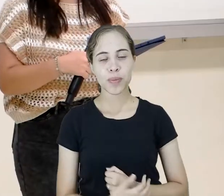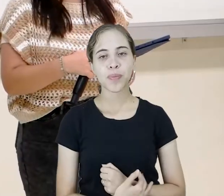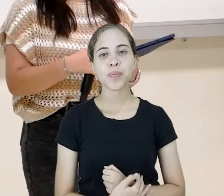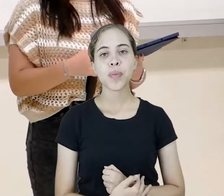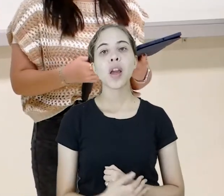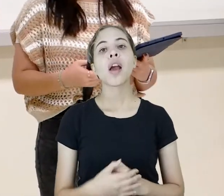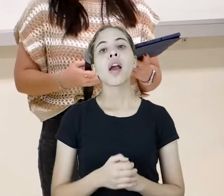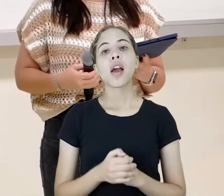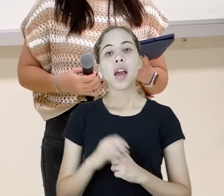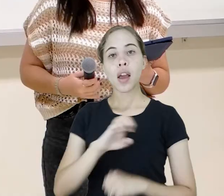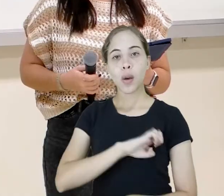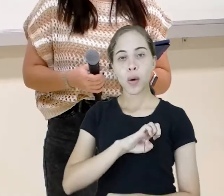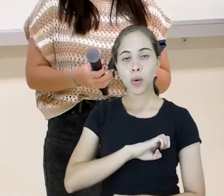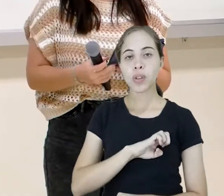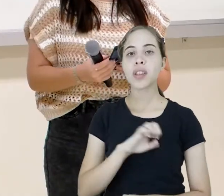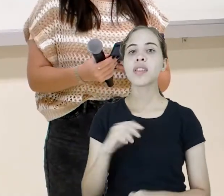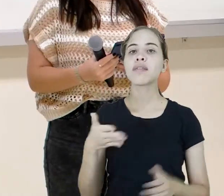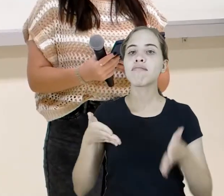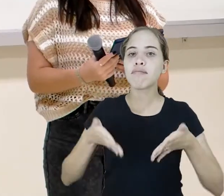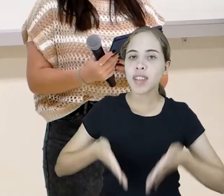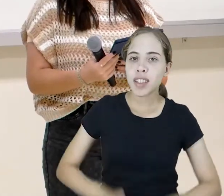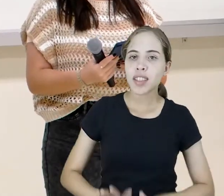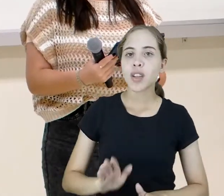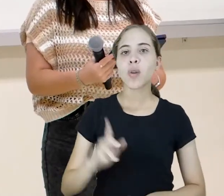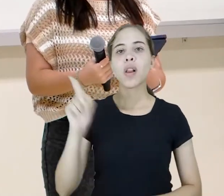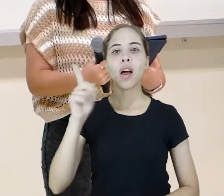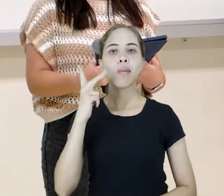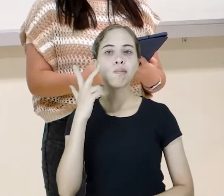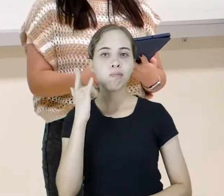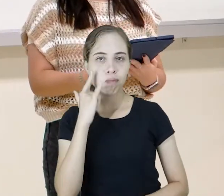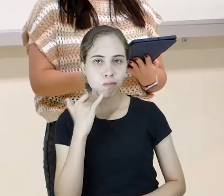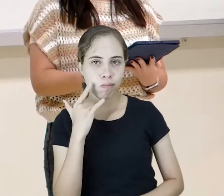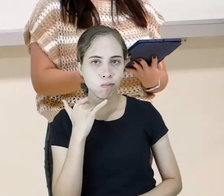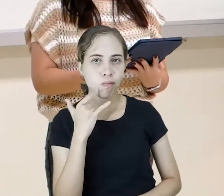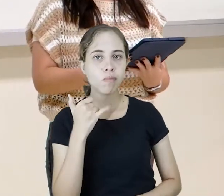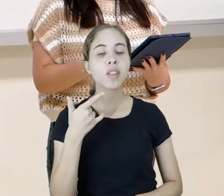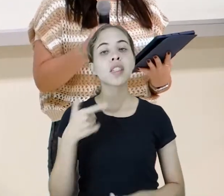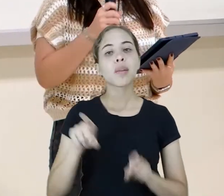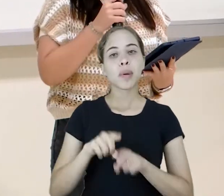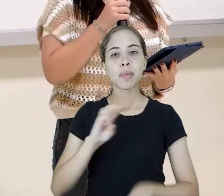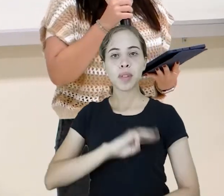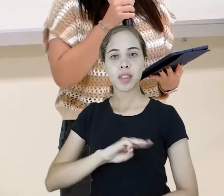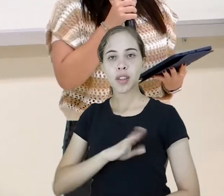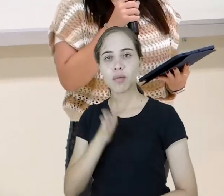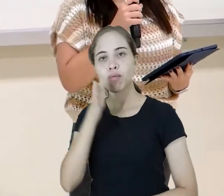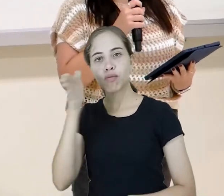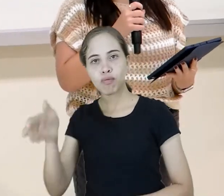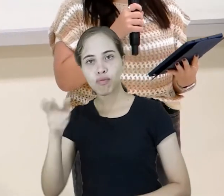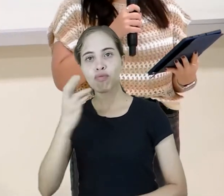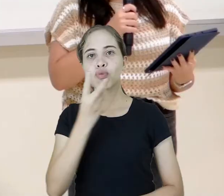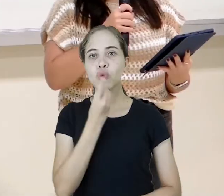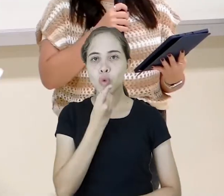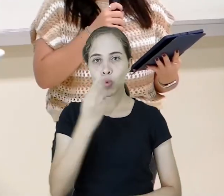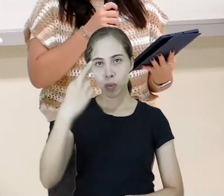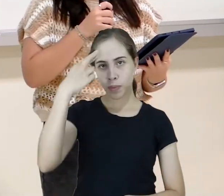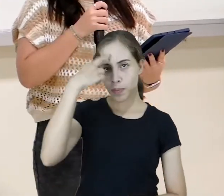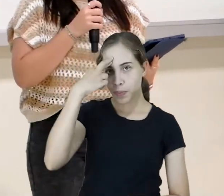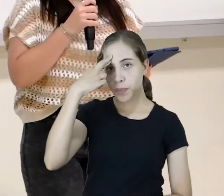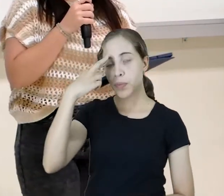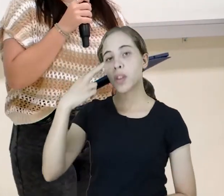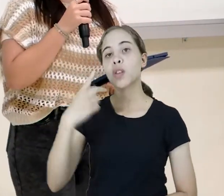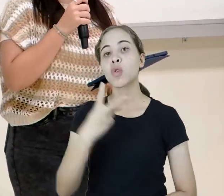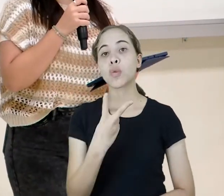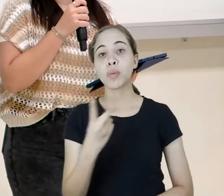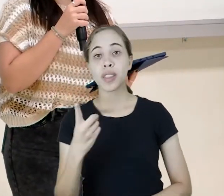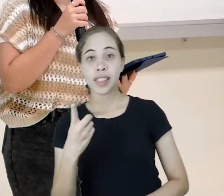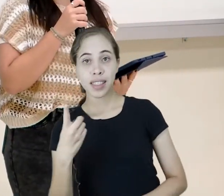O Elder Mark David Ed nasceu na Califórnia e serviu missão na República Dominicana. De 2016 a 2019, serviu